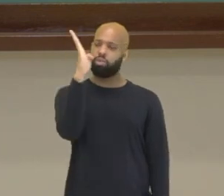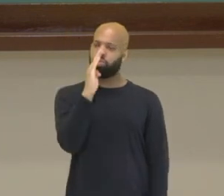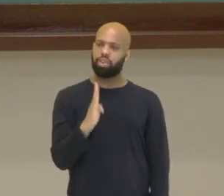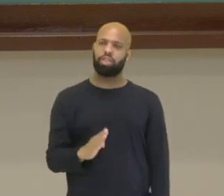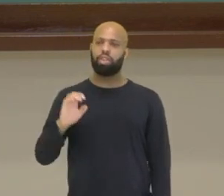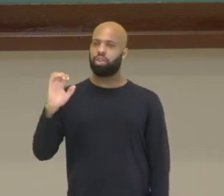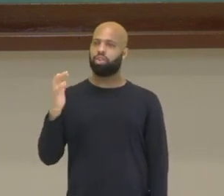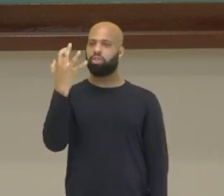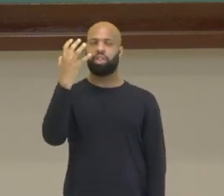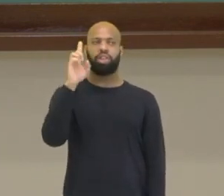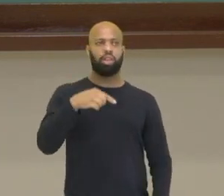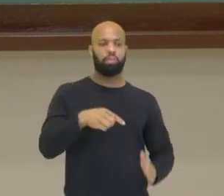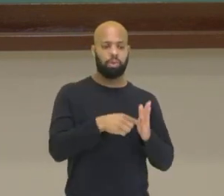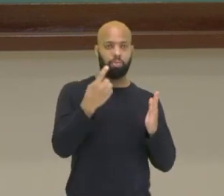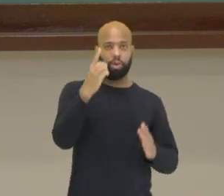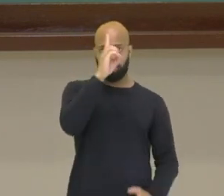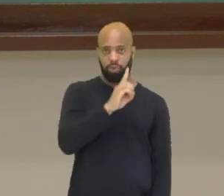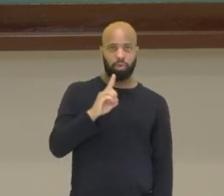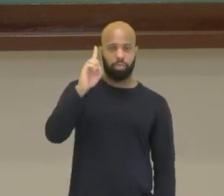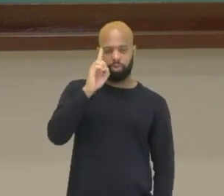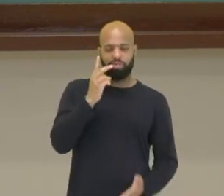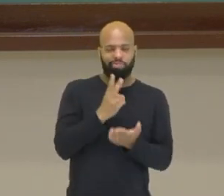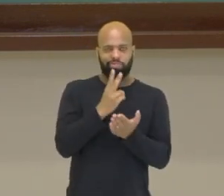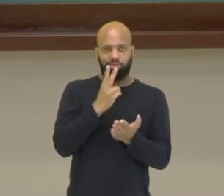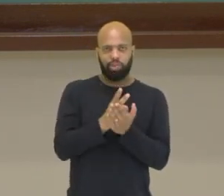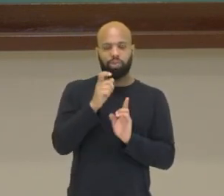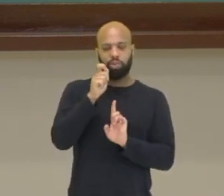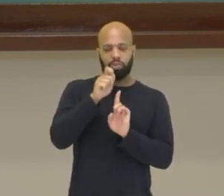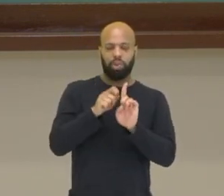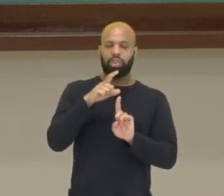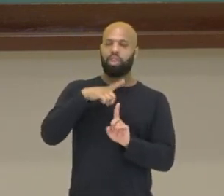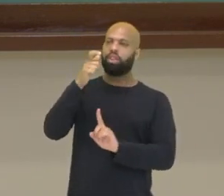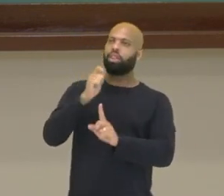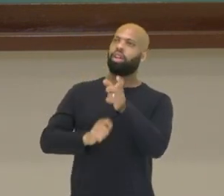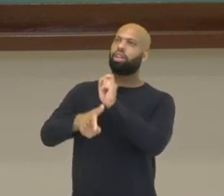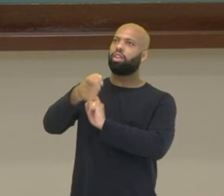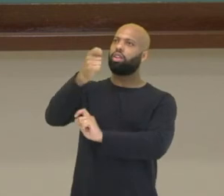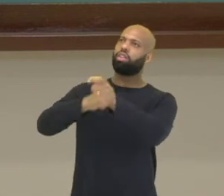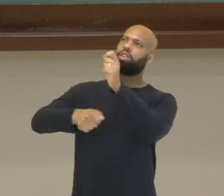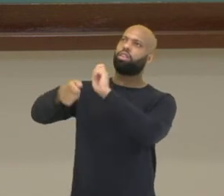no primeiro domingo de cada mês, em que há o hasteamento da